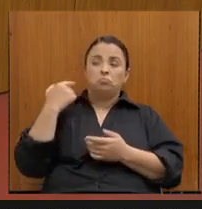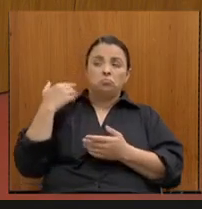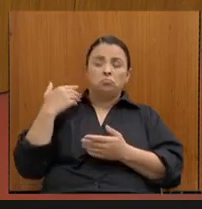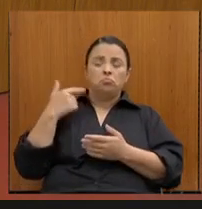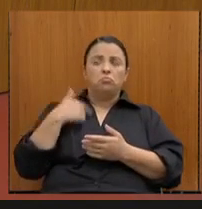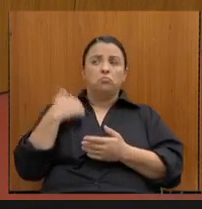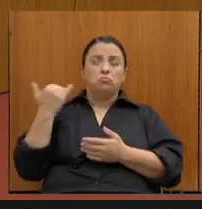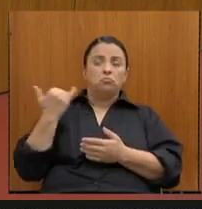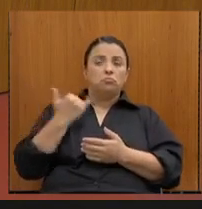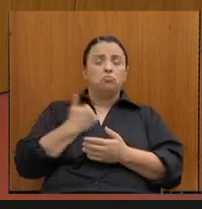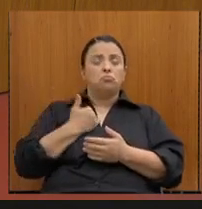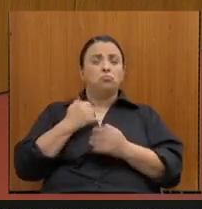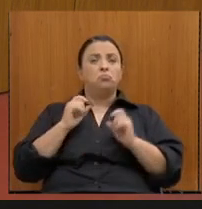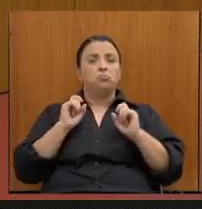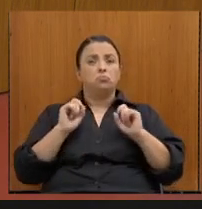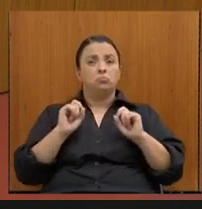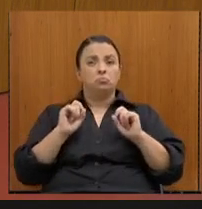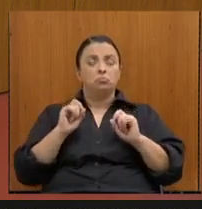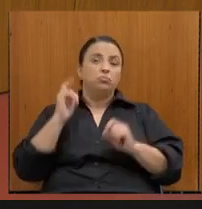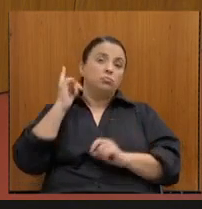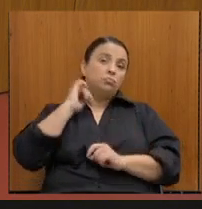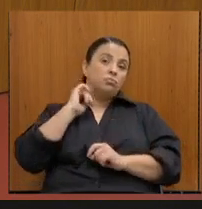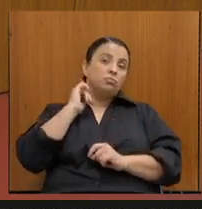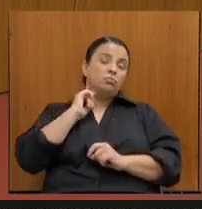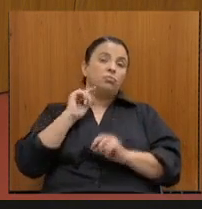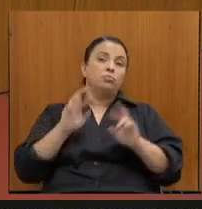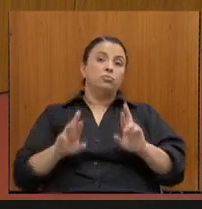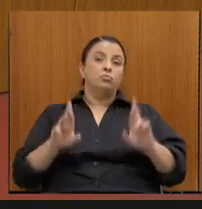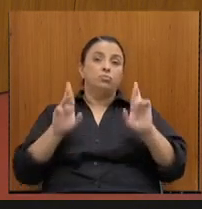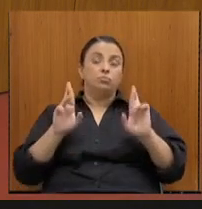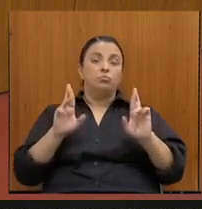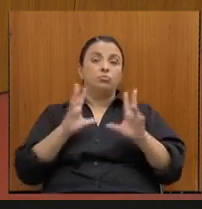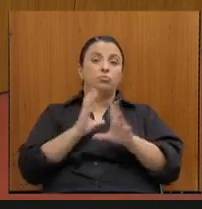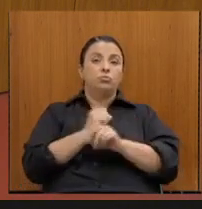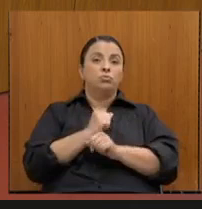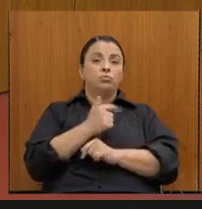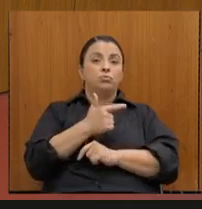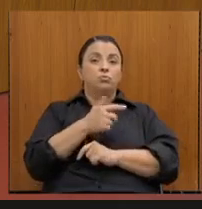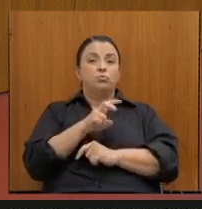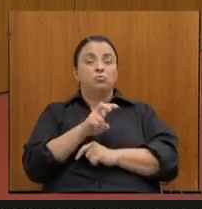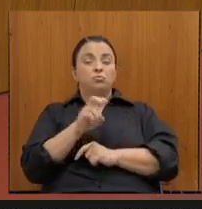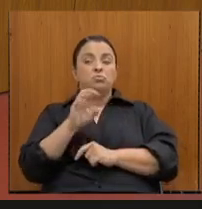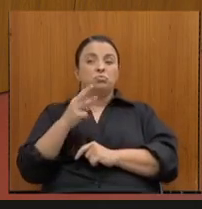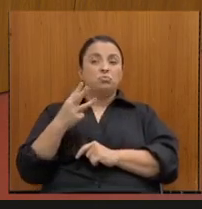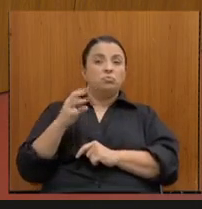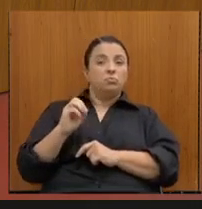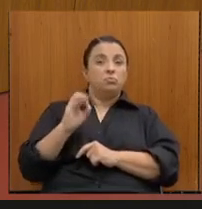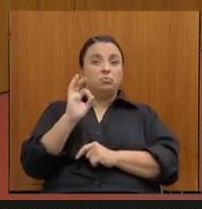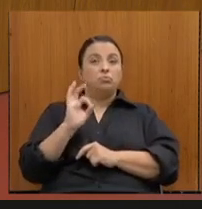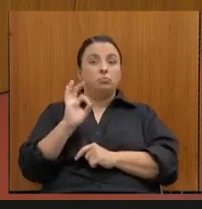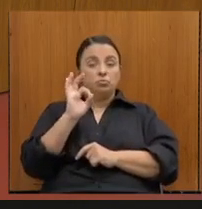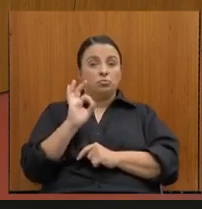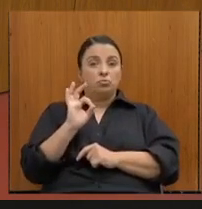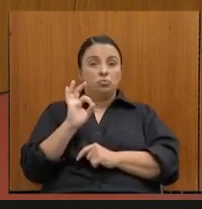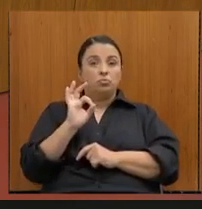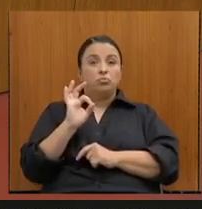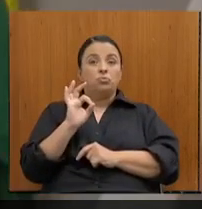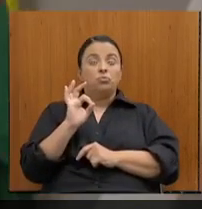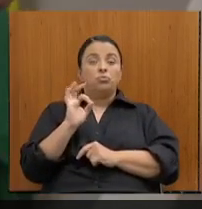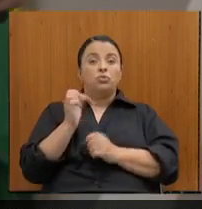é responsável por 25 a 30 porcento ou fornecedora do hidrogênio